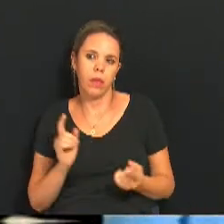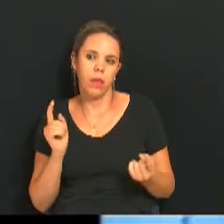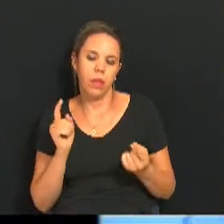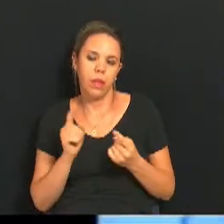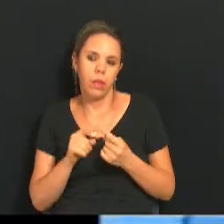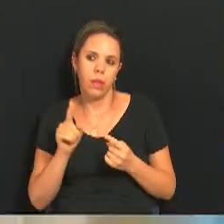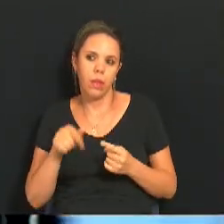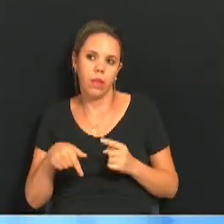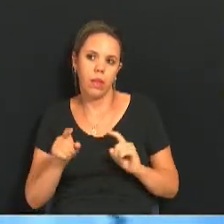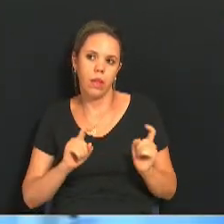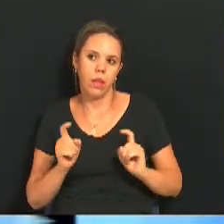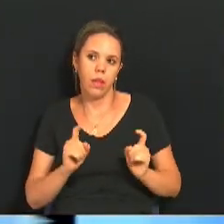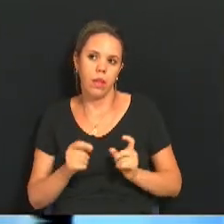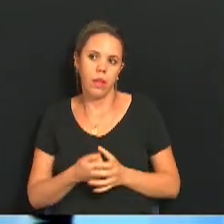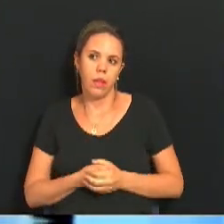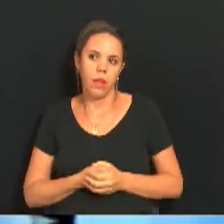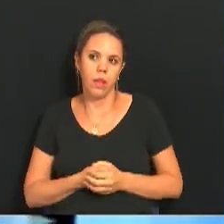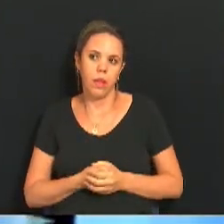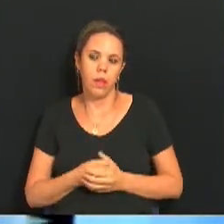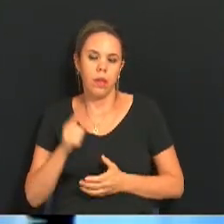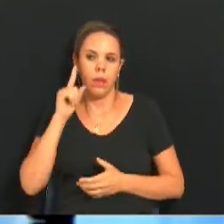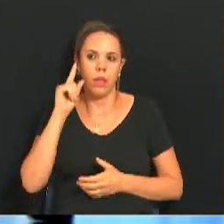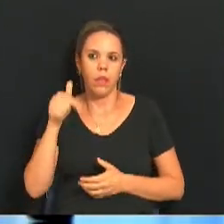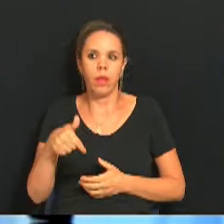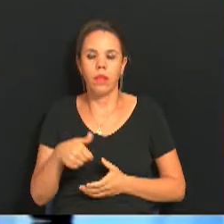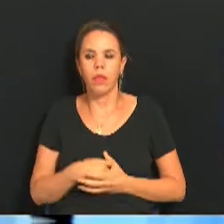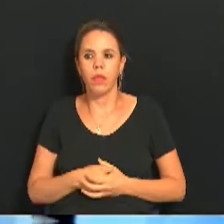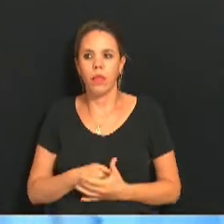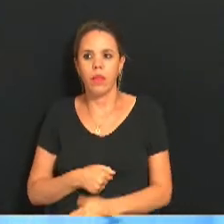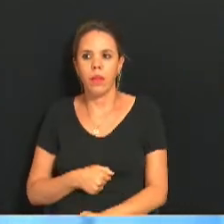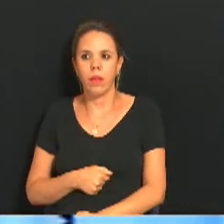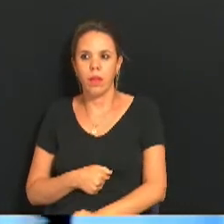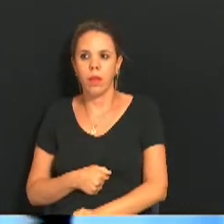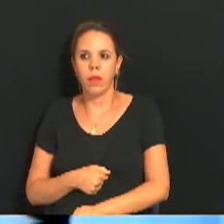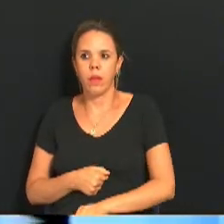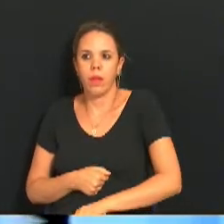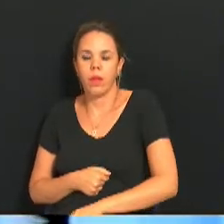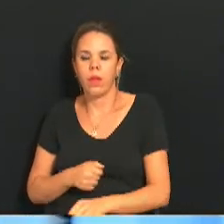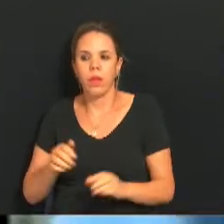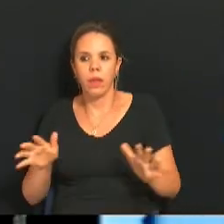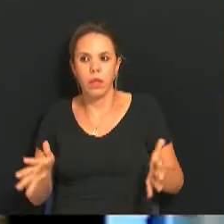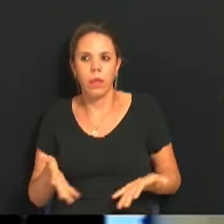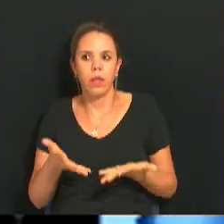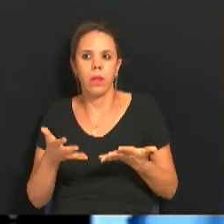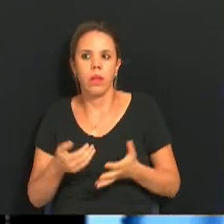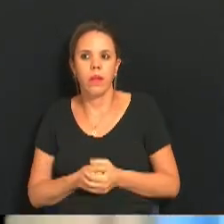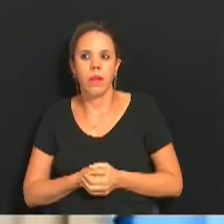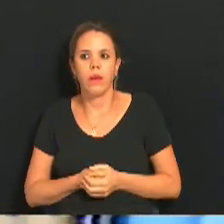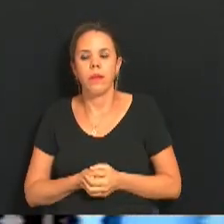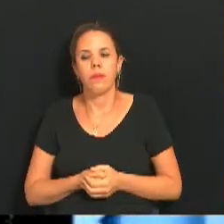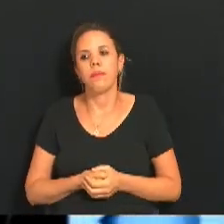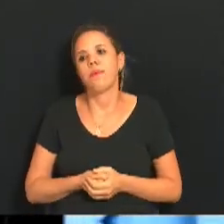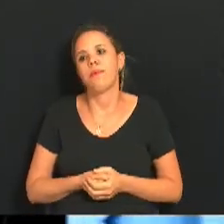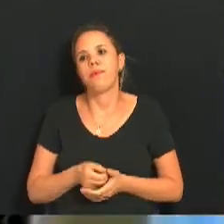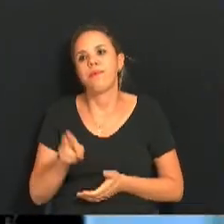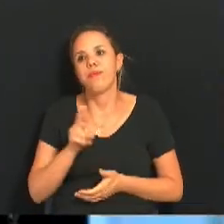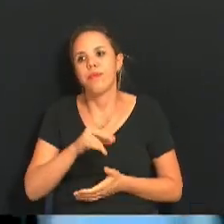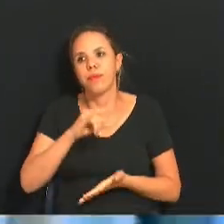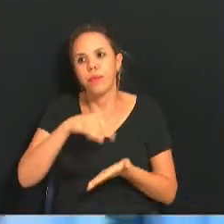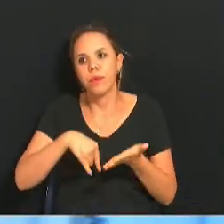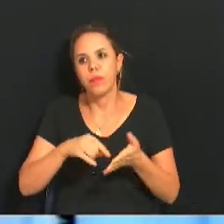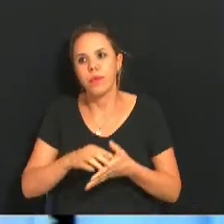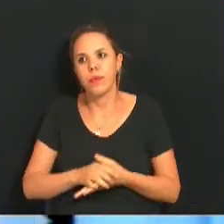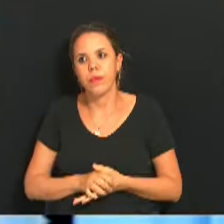desta reunião do dia Esporte oro provocado através de um documento